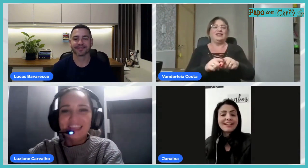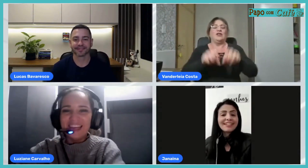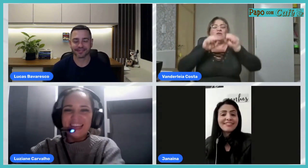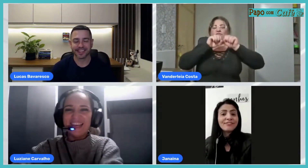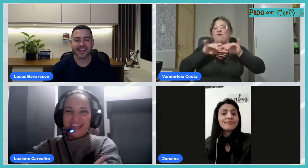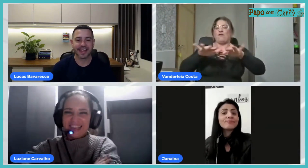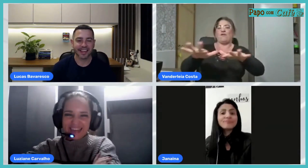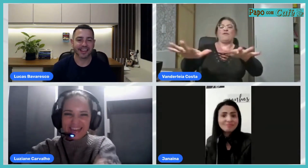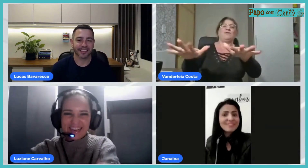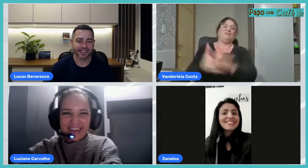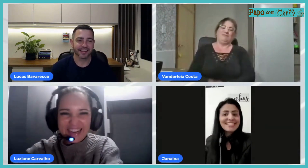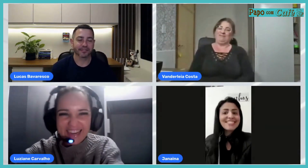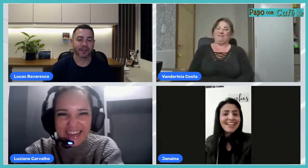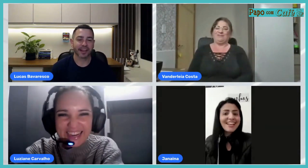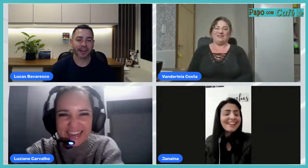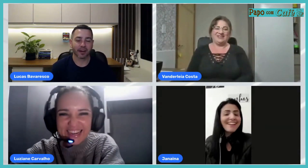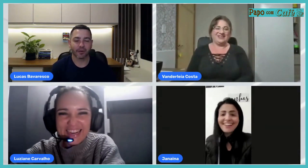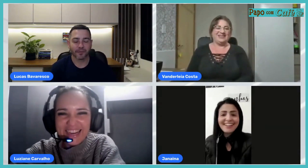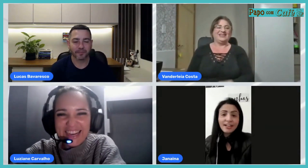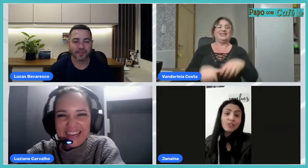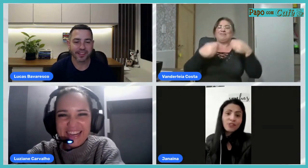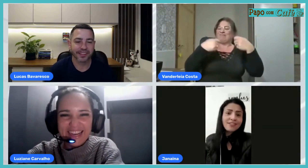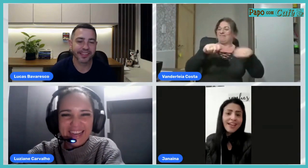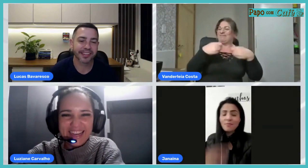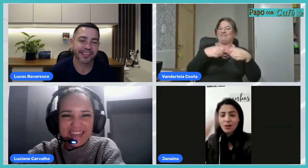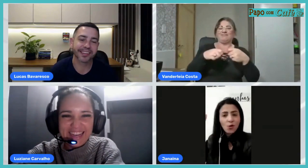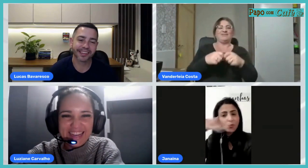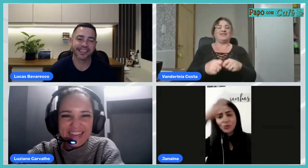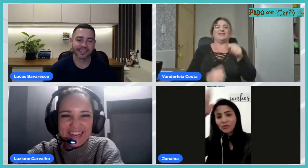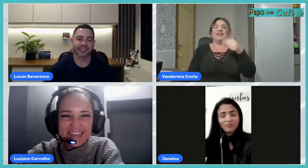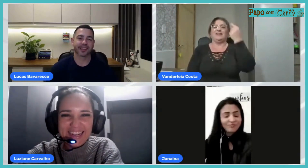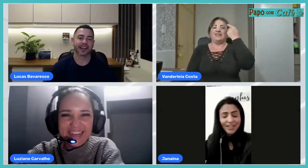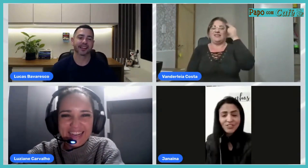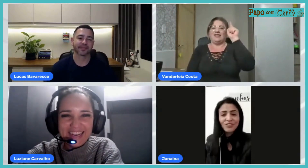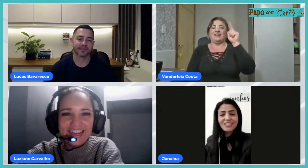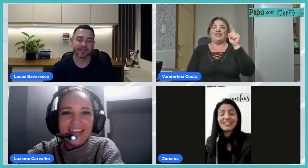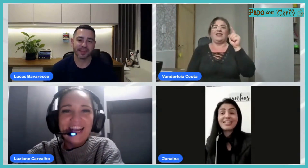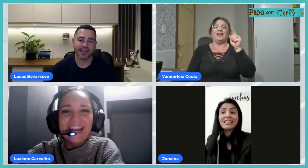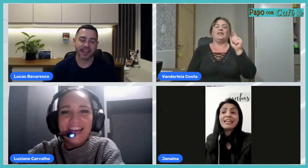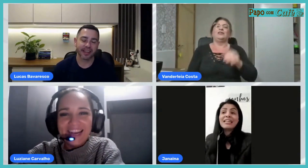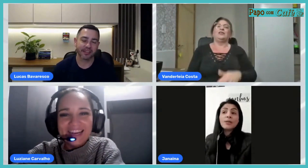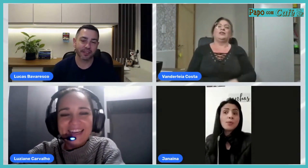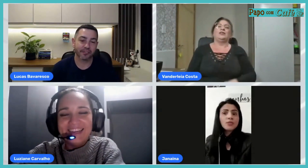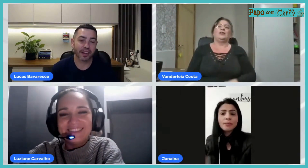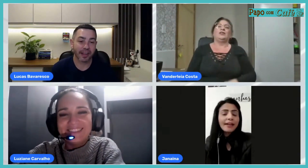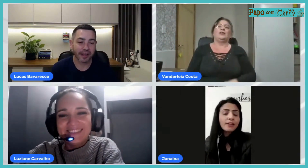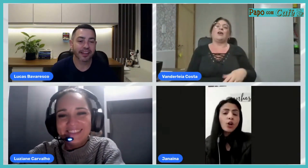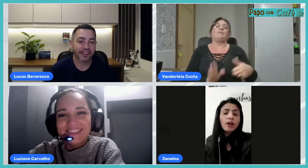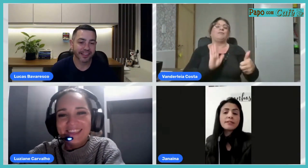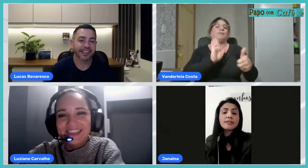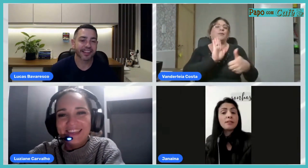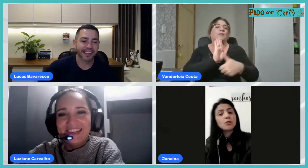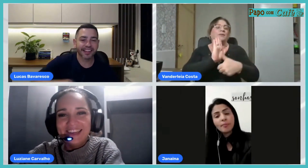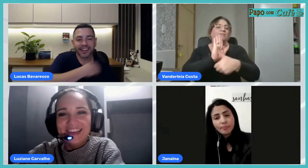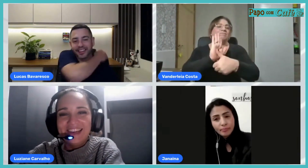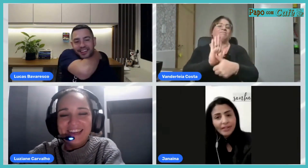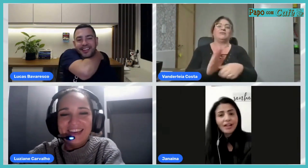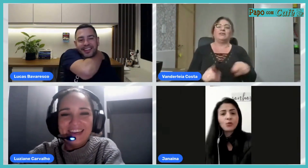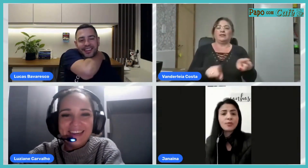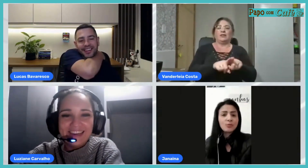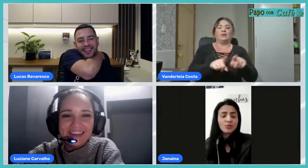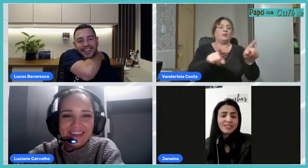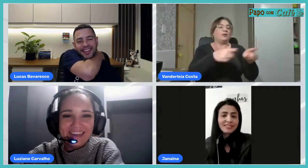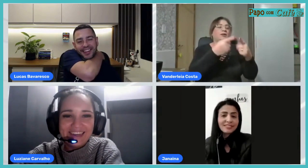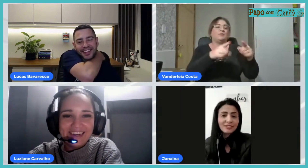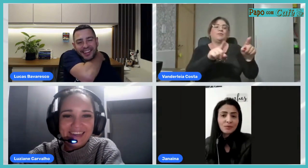viralizar. E foi Sim, legal. e essa foi a ideia. Ele marcou, botou vários vídeos aí. E é uma E música bem aleatória, assim, ele pediu